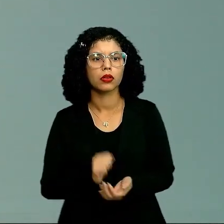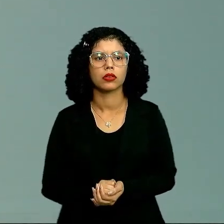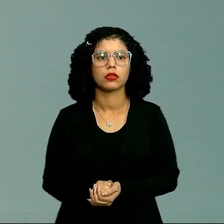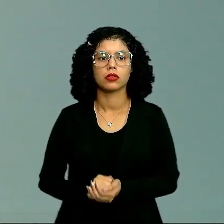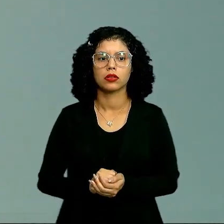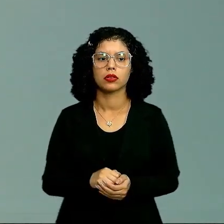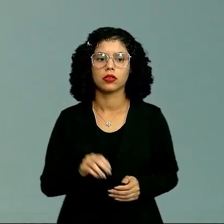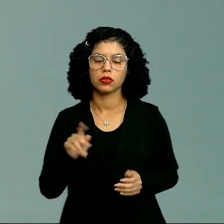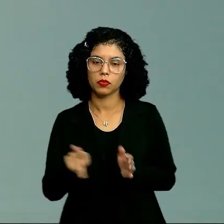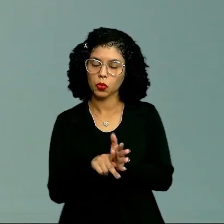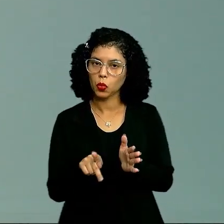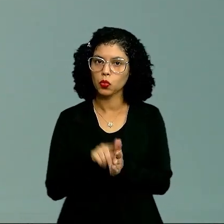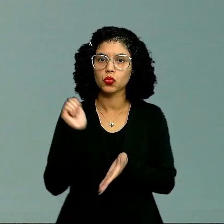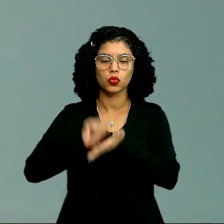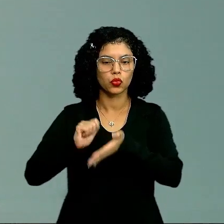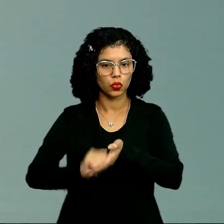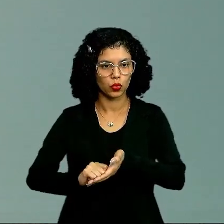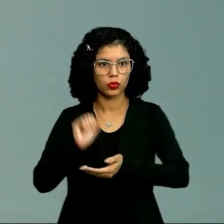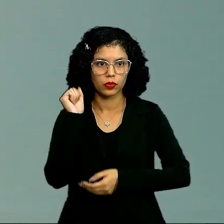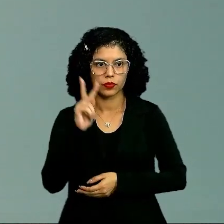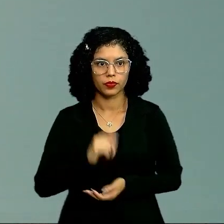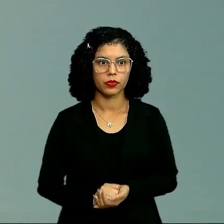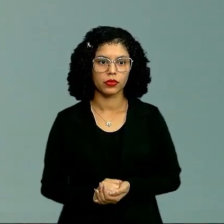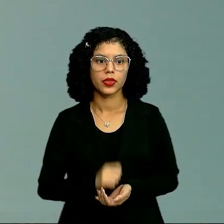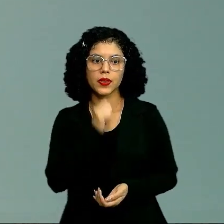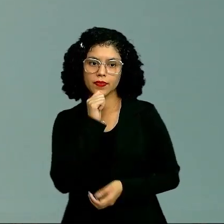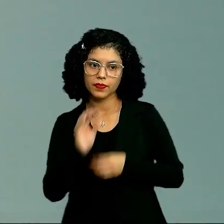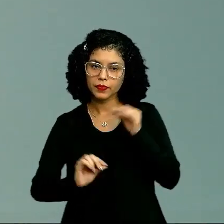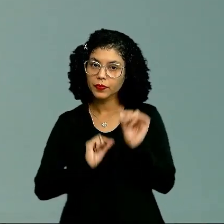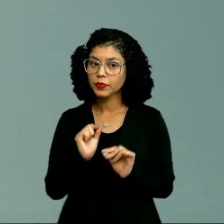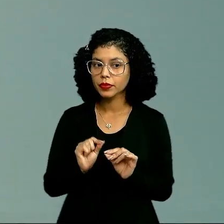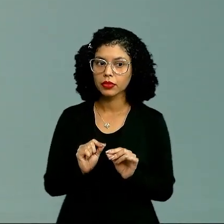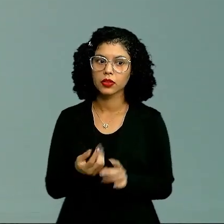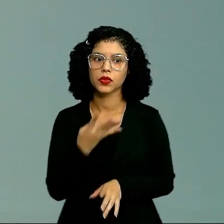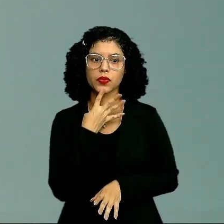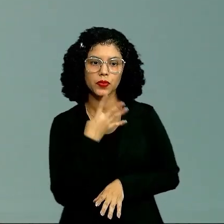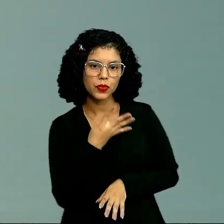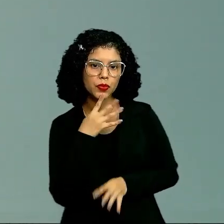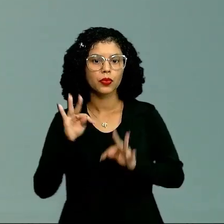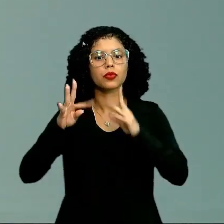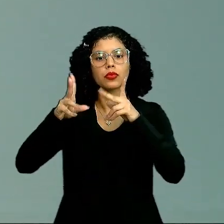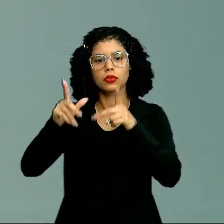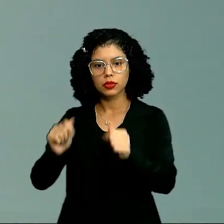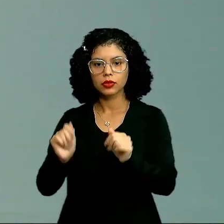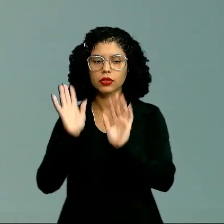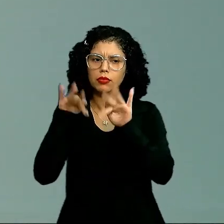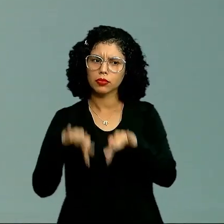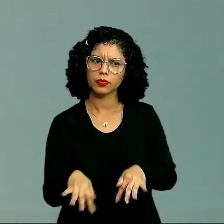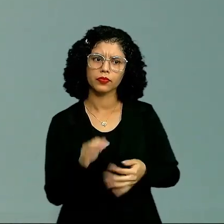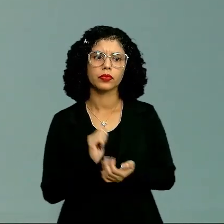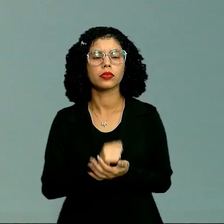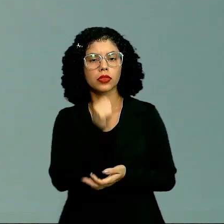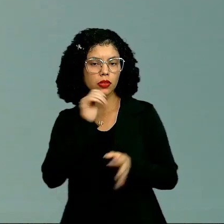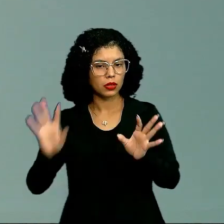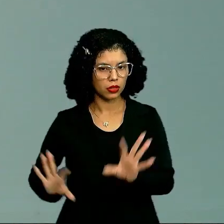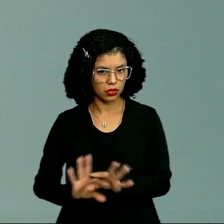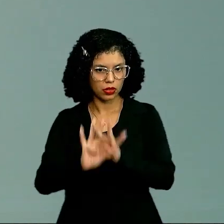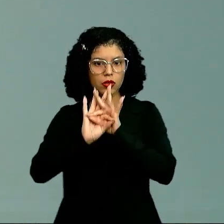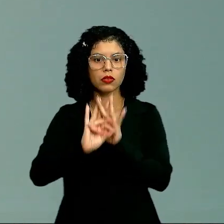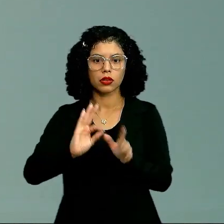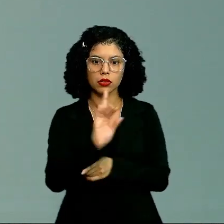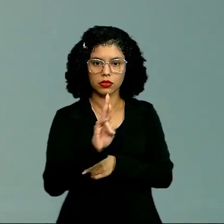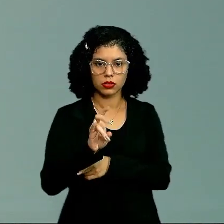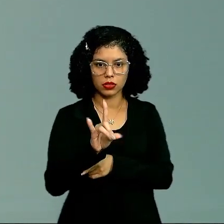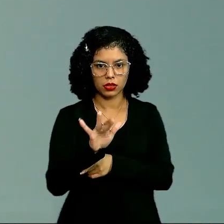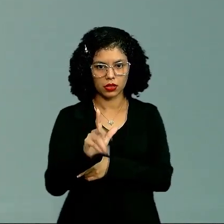de espírito dos escritores, tá? Posteriormente é que se torna de conhecimento de todos, enfim, que há uma